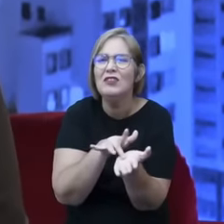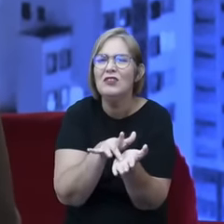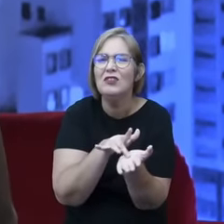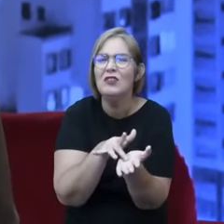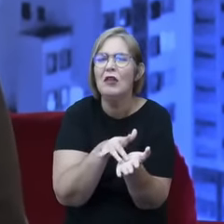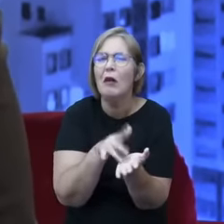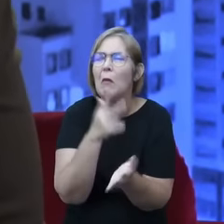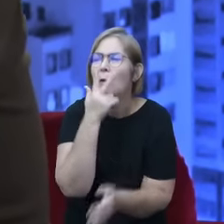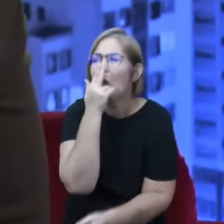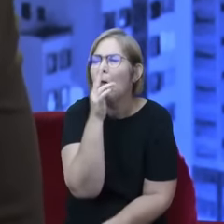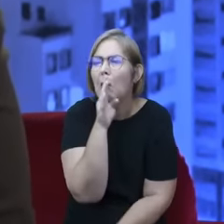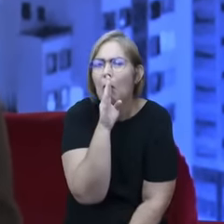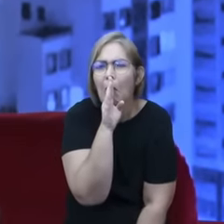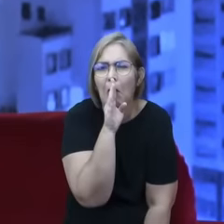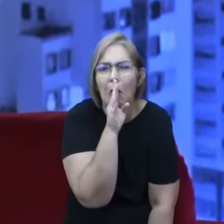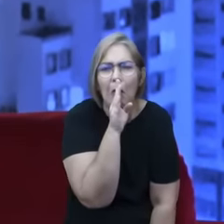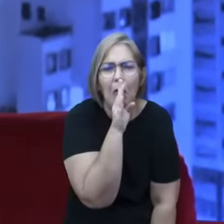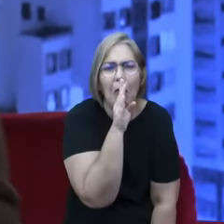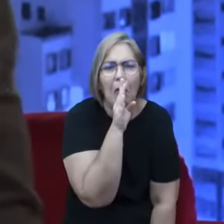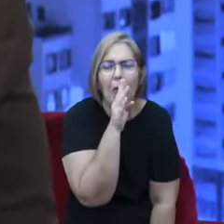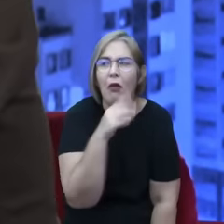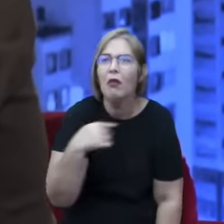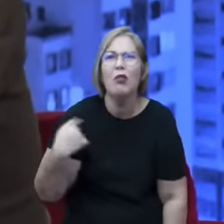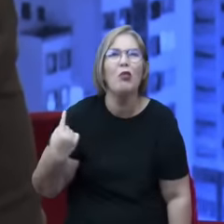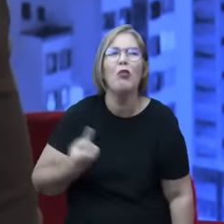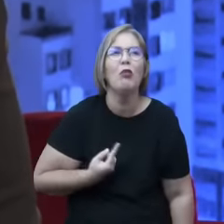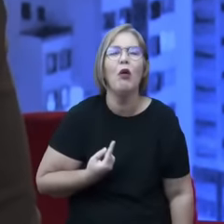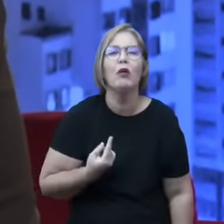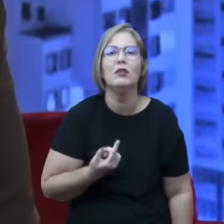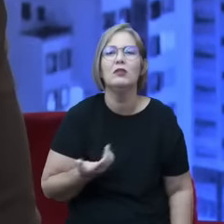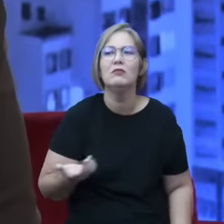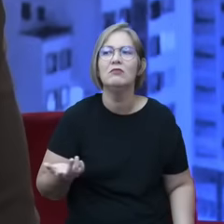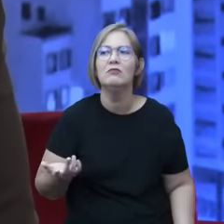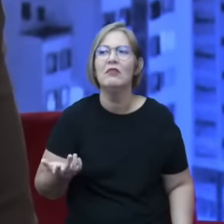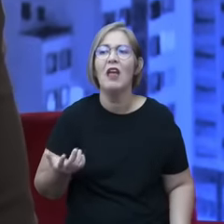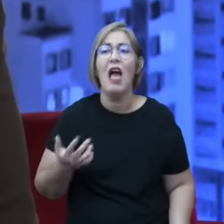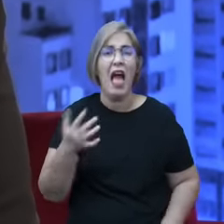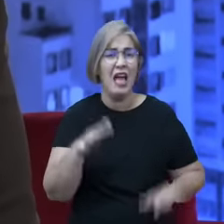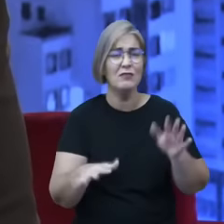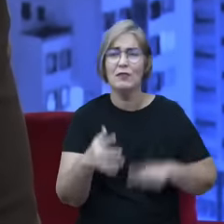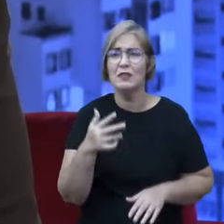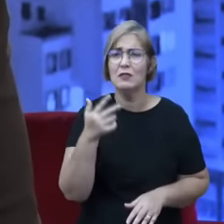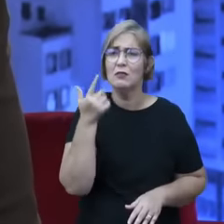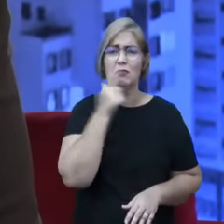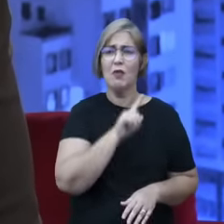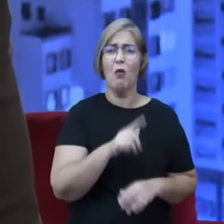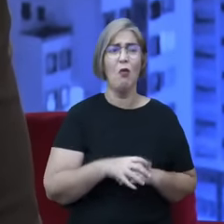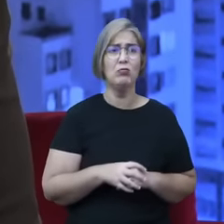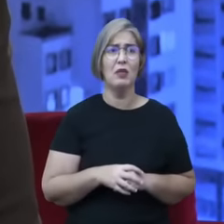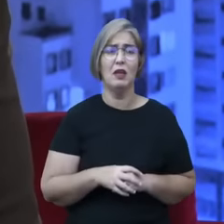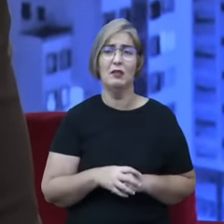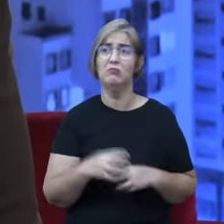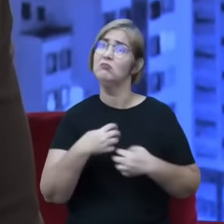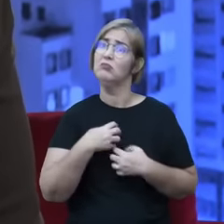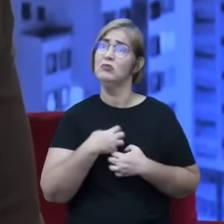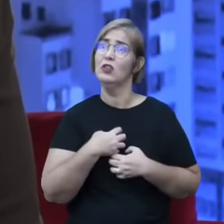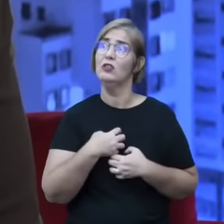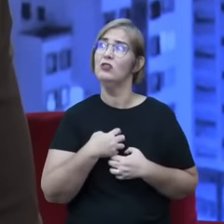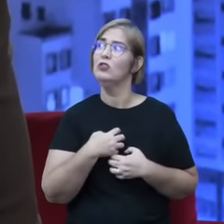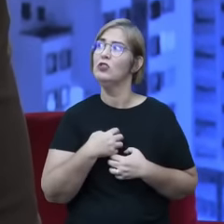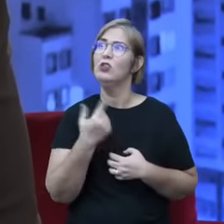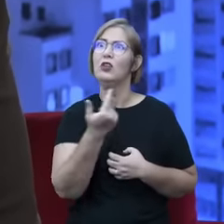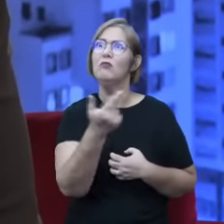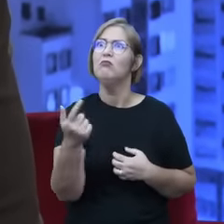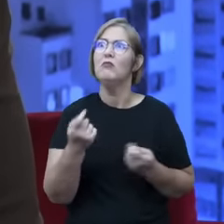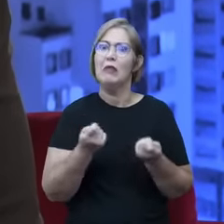existência, já que não é nós não eh muitas vezes não conseguimos eh eh articular um